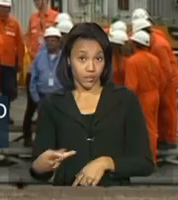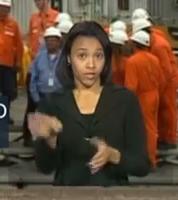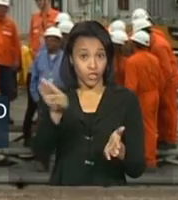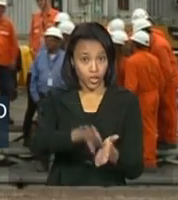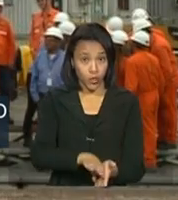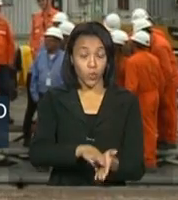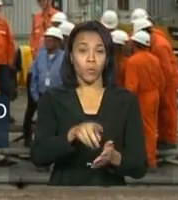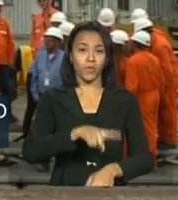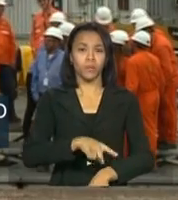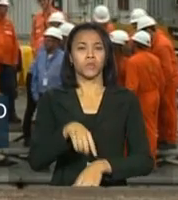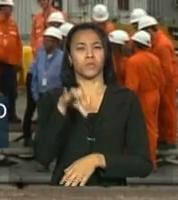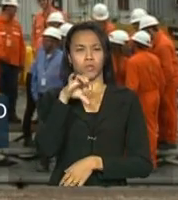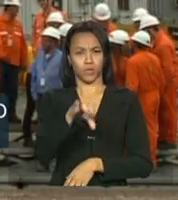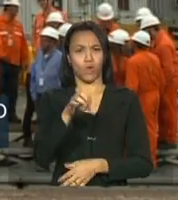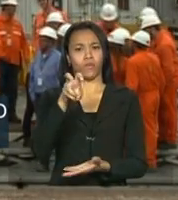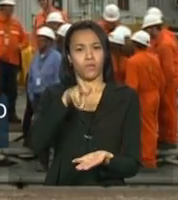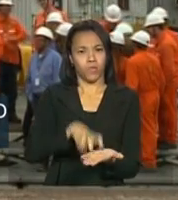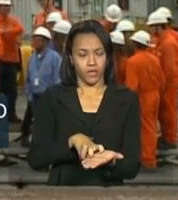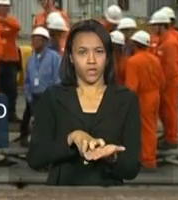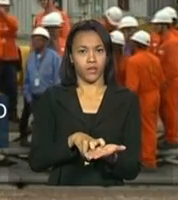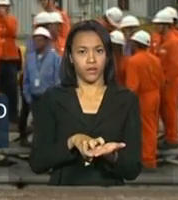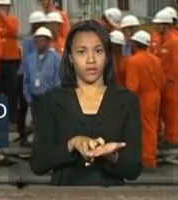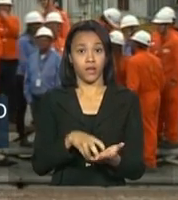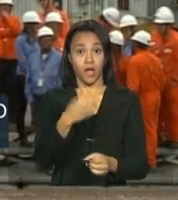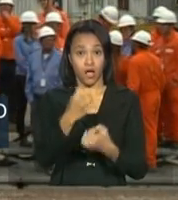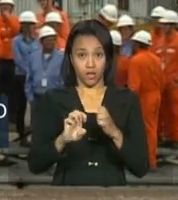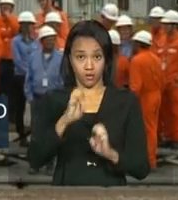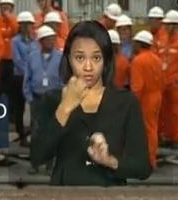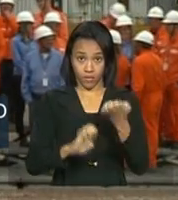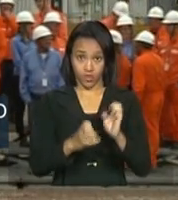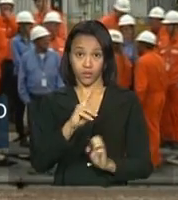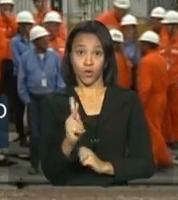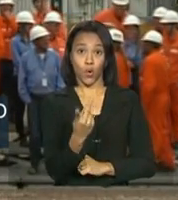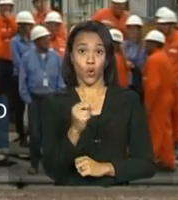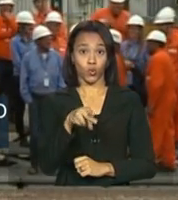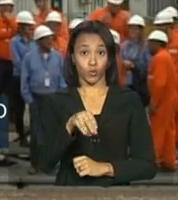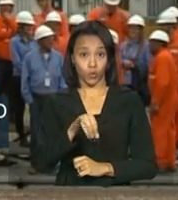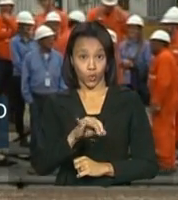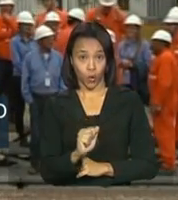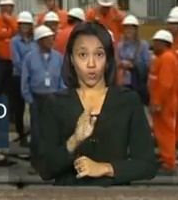das 9 horas da manhã ao estaleiro Honório Bicalho.